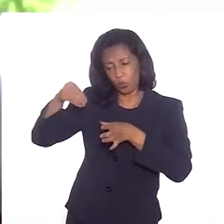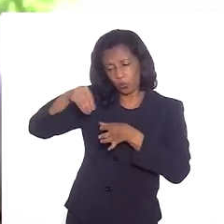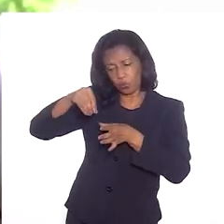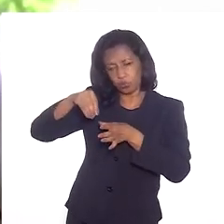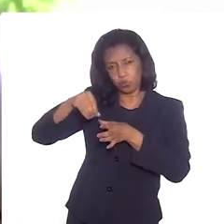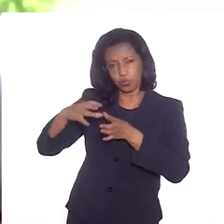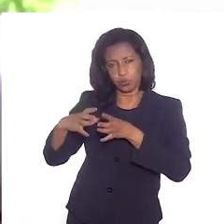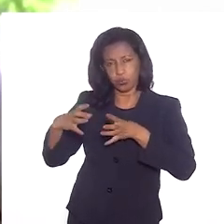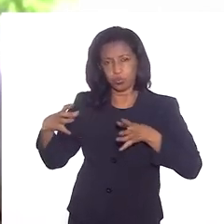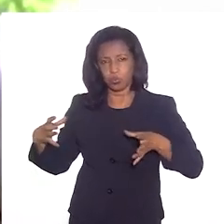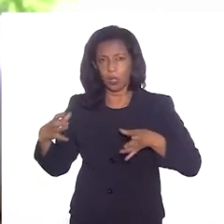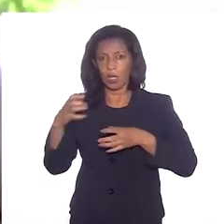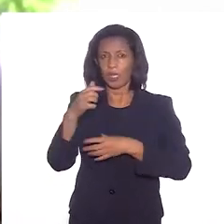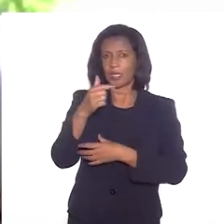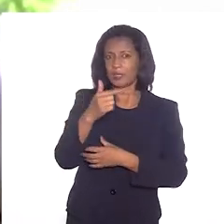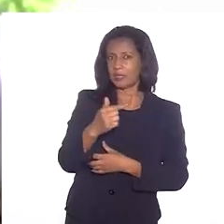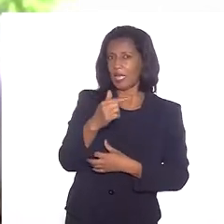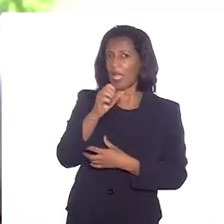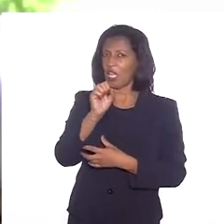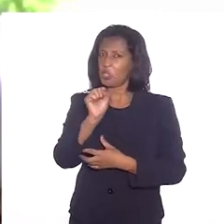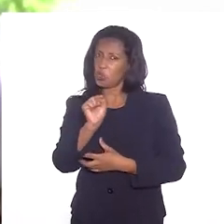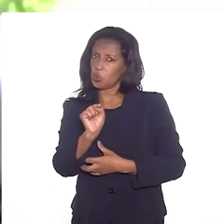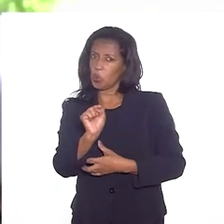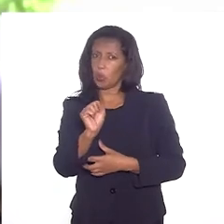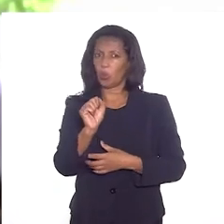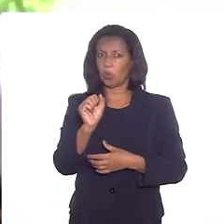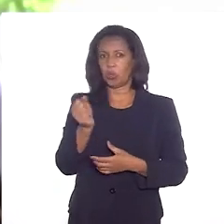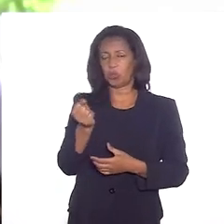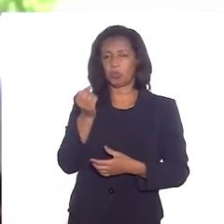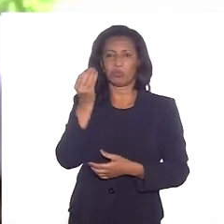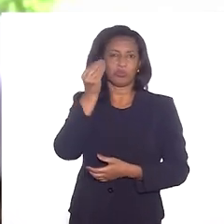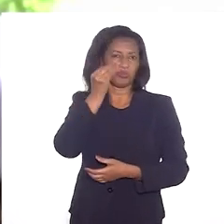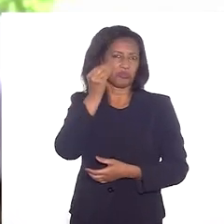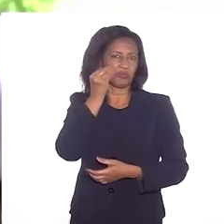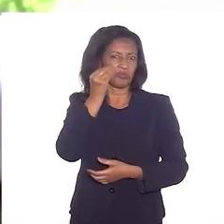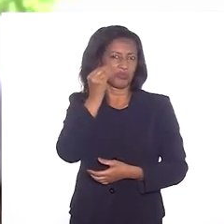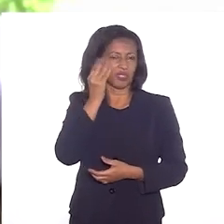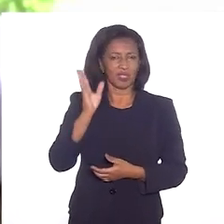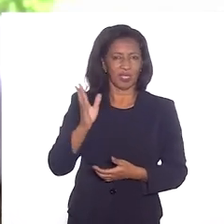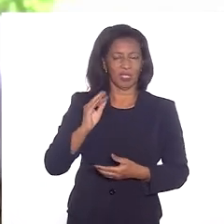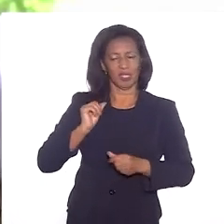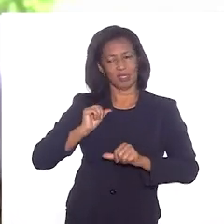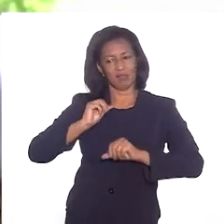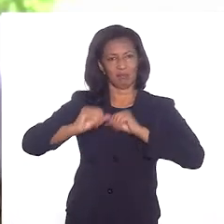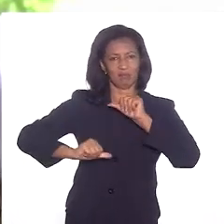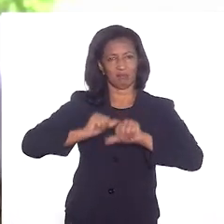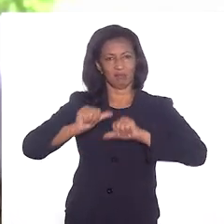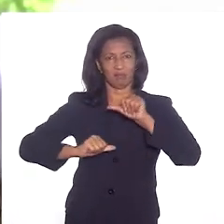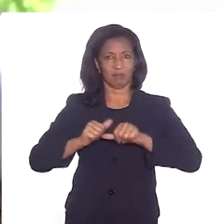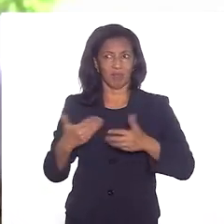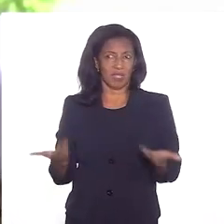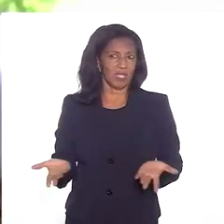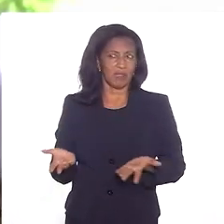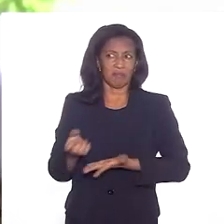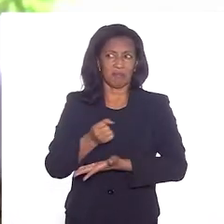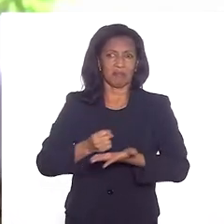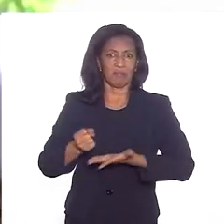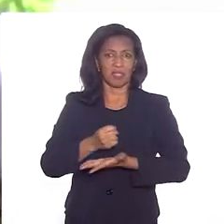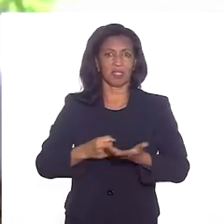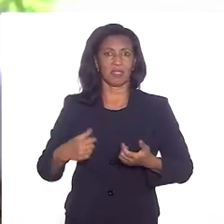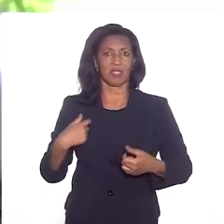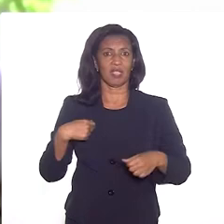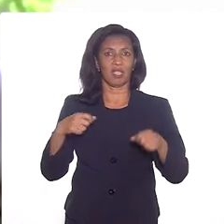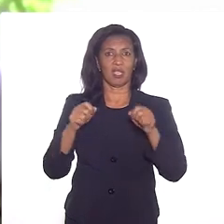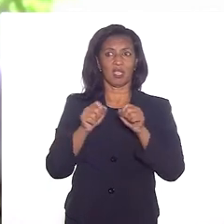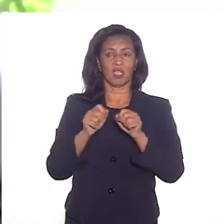menos de 7 a 8, 9 dias para você deixar ele bem forte, né? E, basicamente,